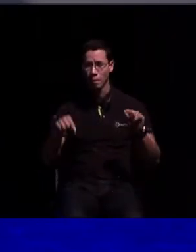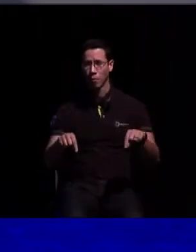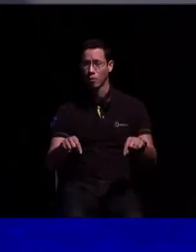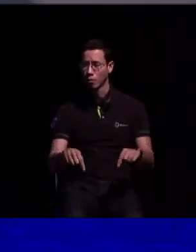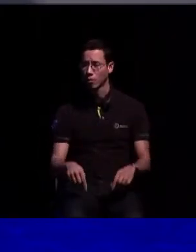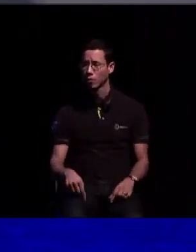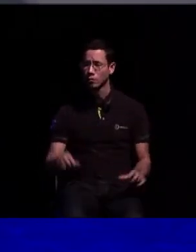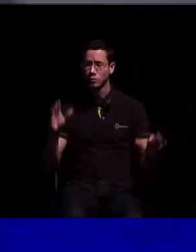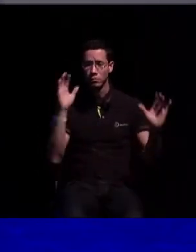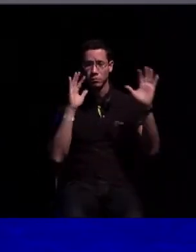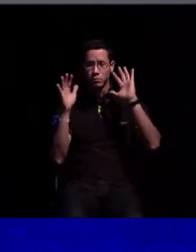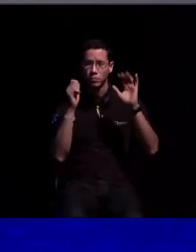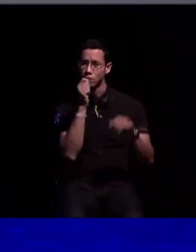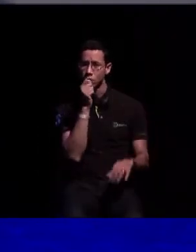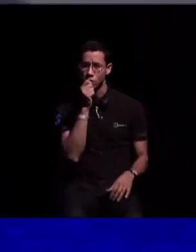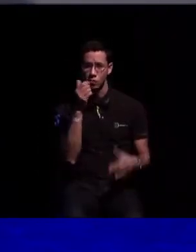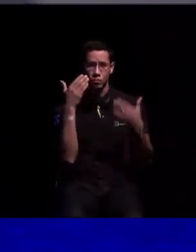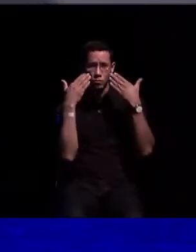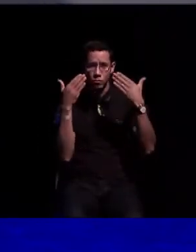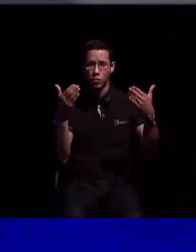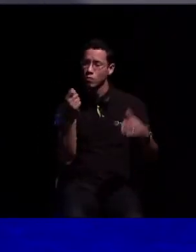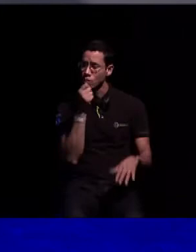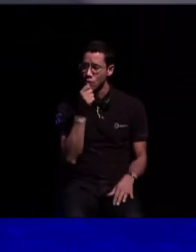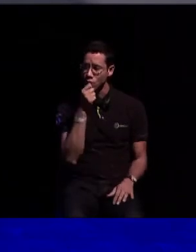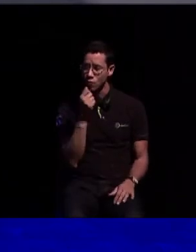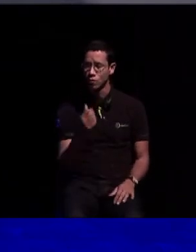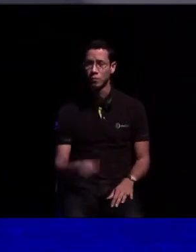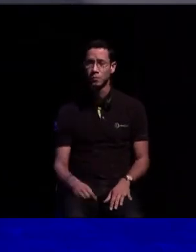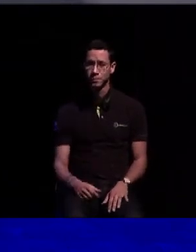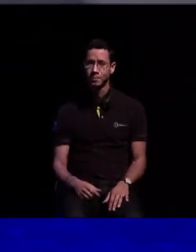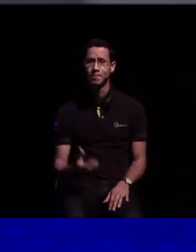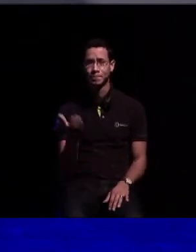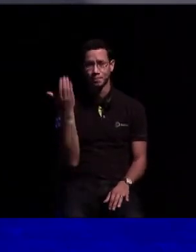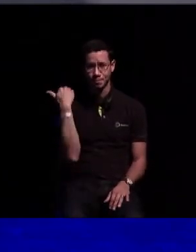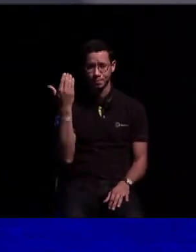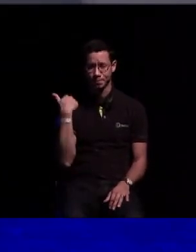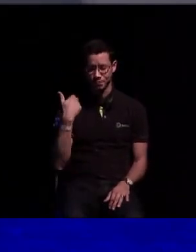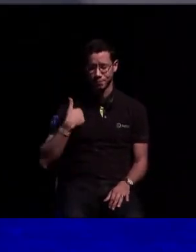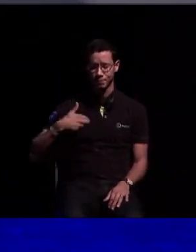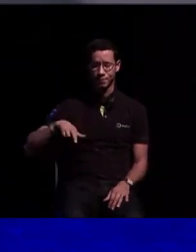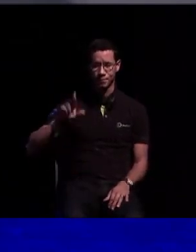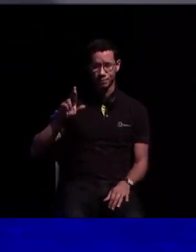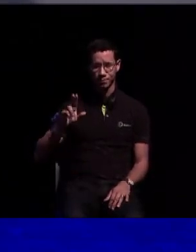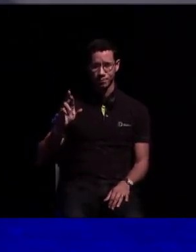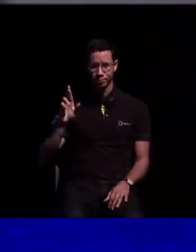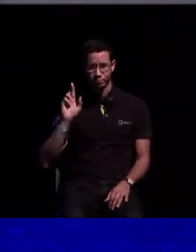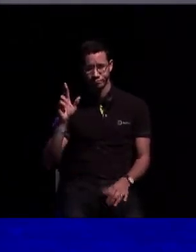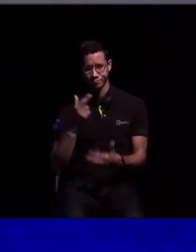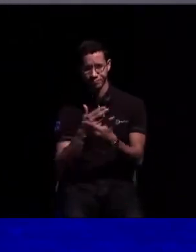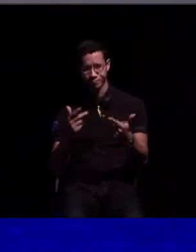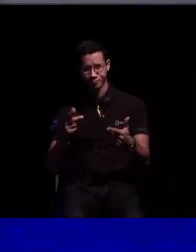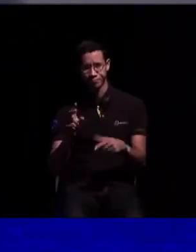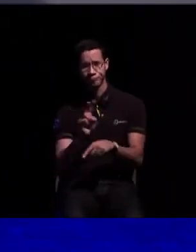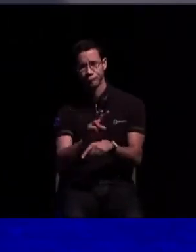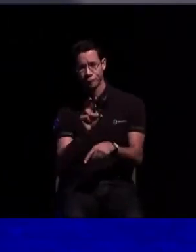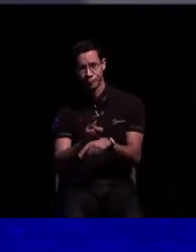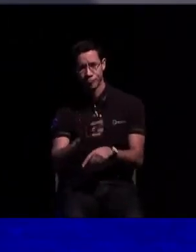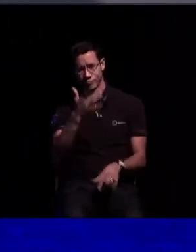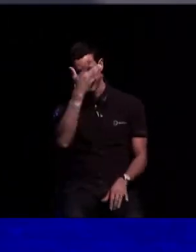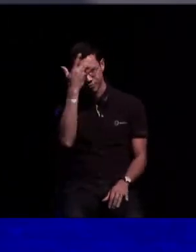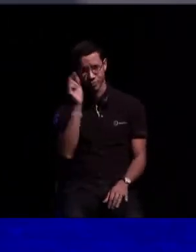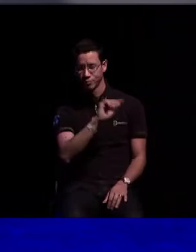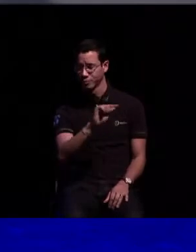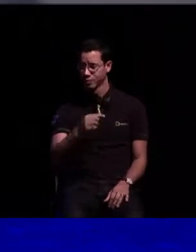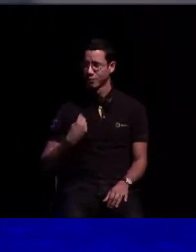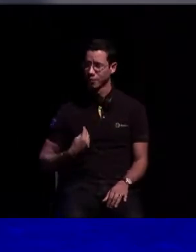não refletida, não explícita, como ela estava na época onde a religião dominava a vida das pessoas, a vida simbólica das pessoas,